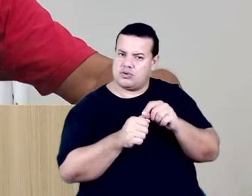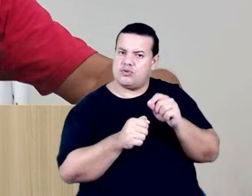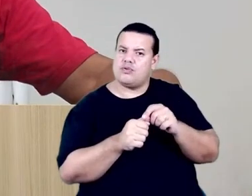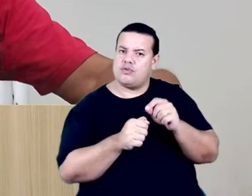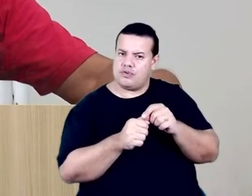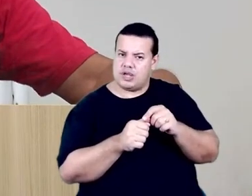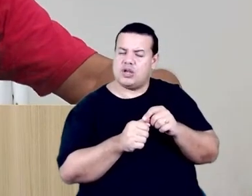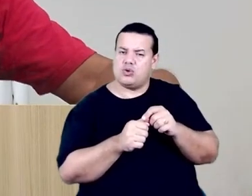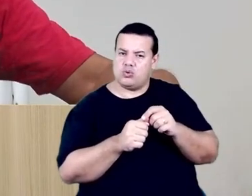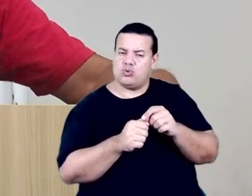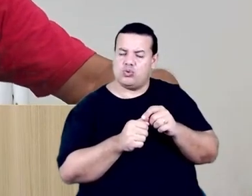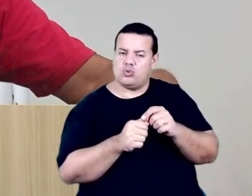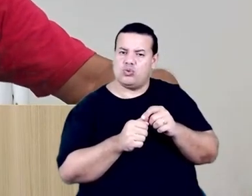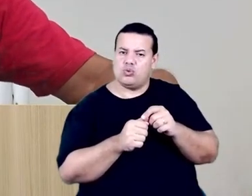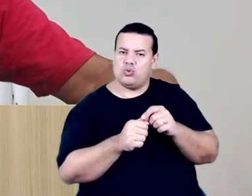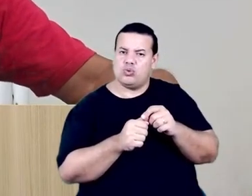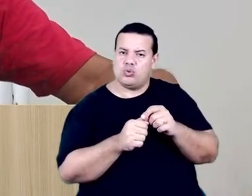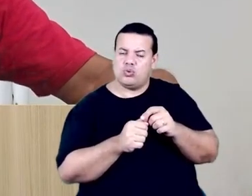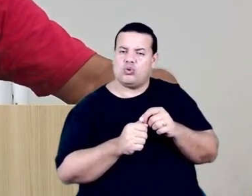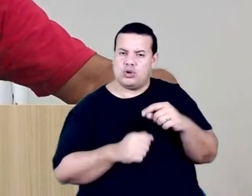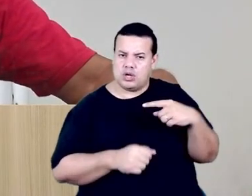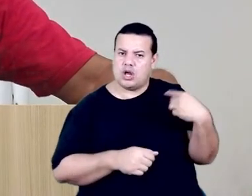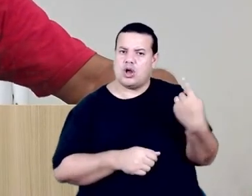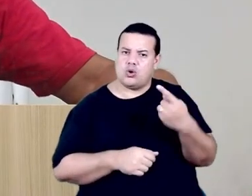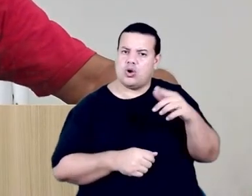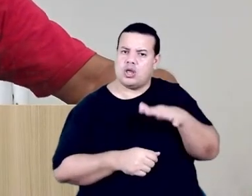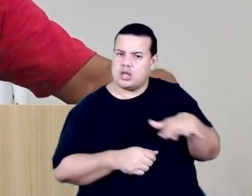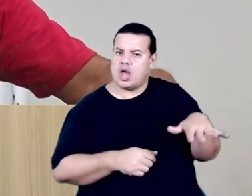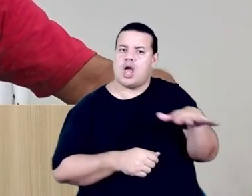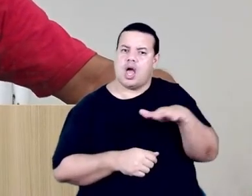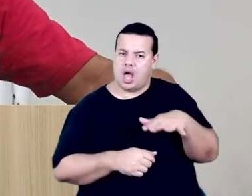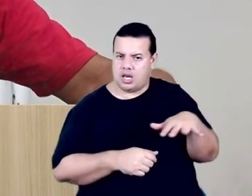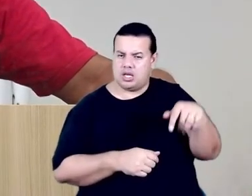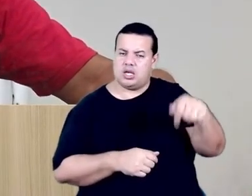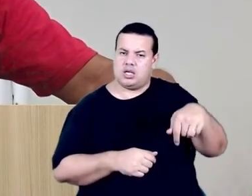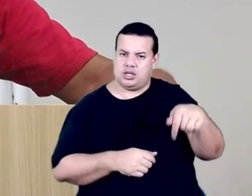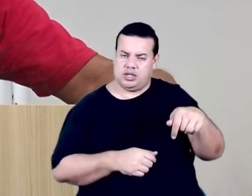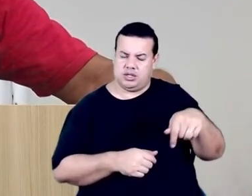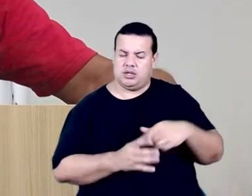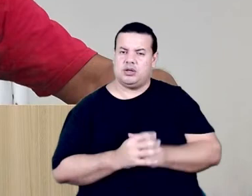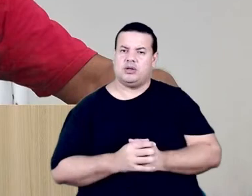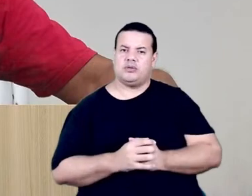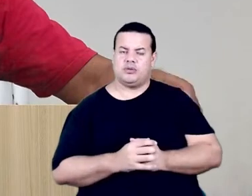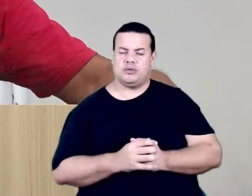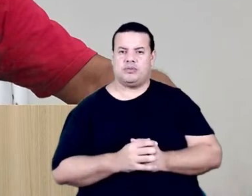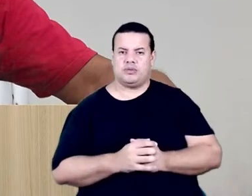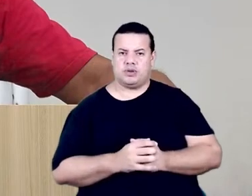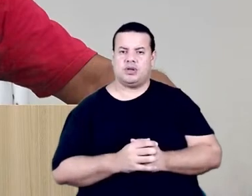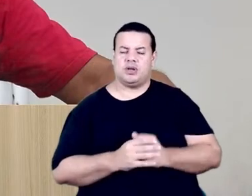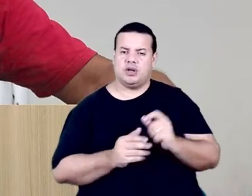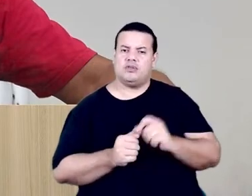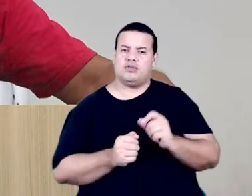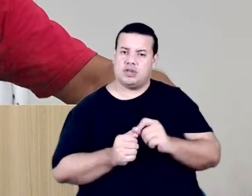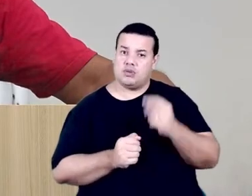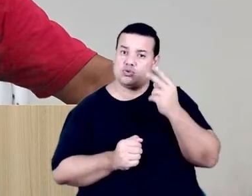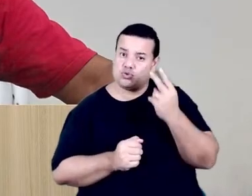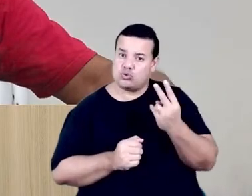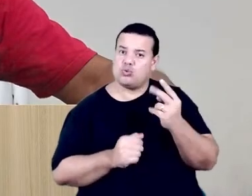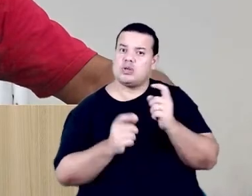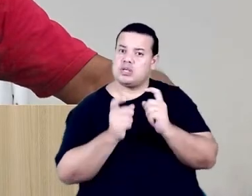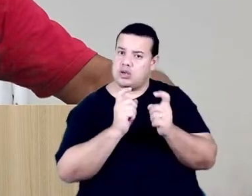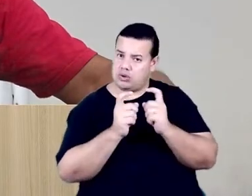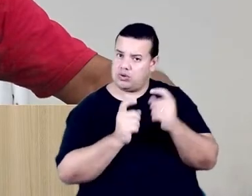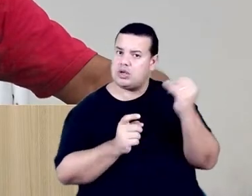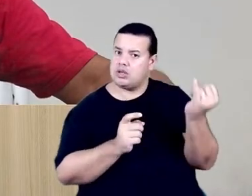tá sendo feito na nossa área de aqui na nossa área tivemos duas reuniões importante com